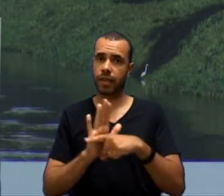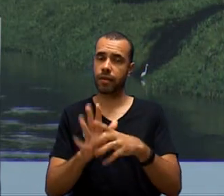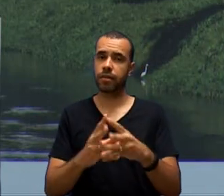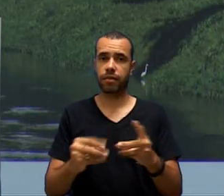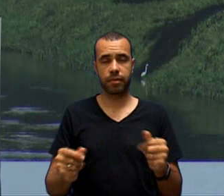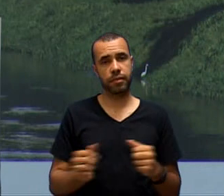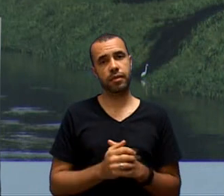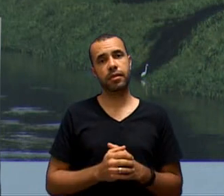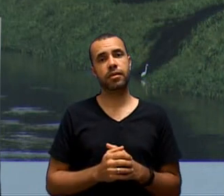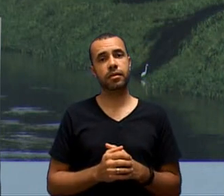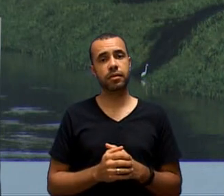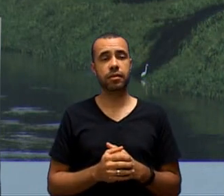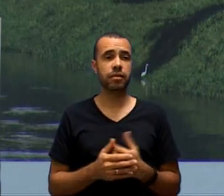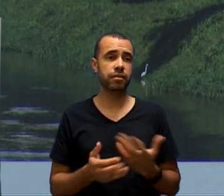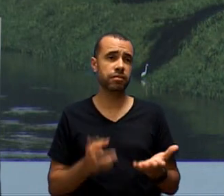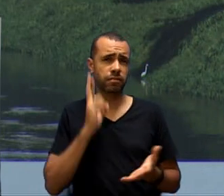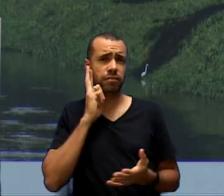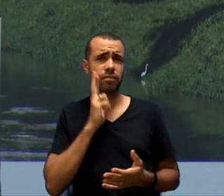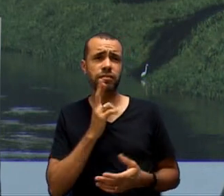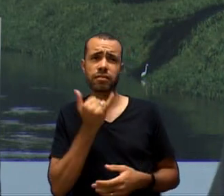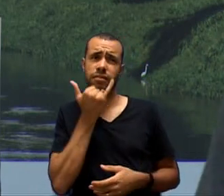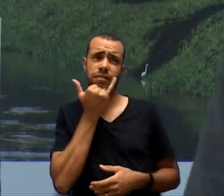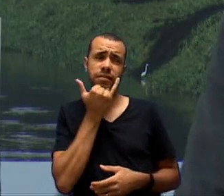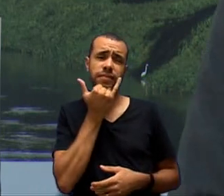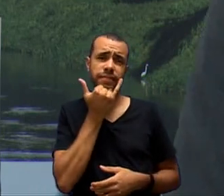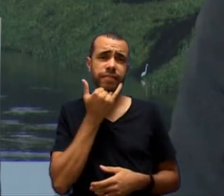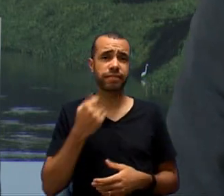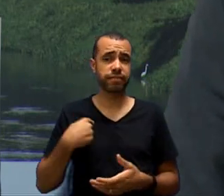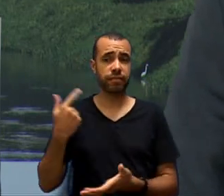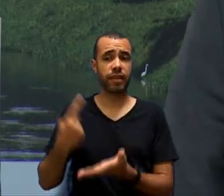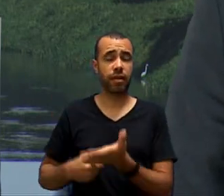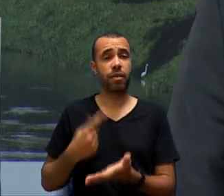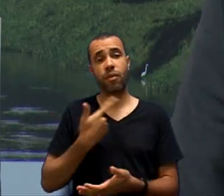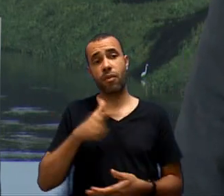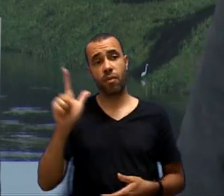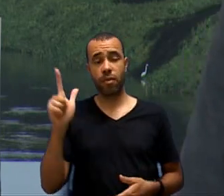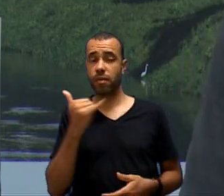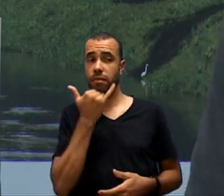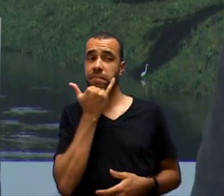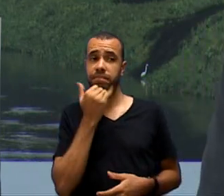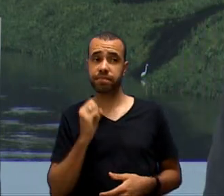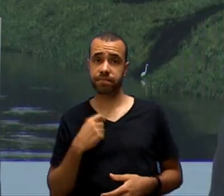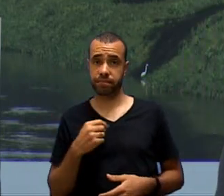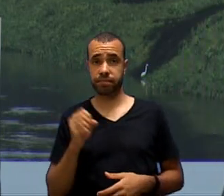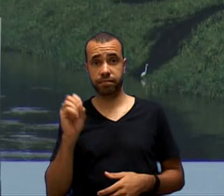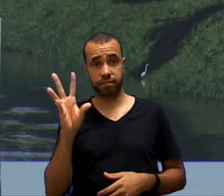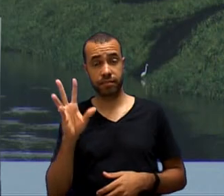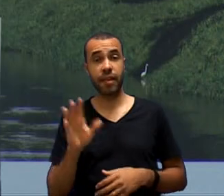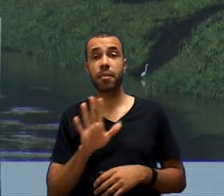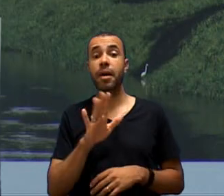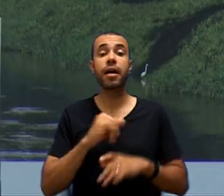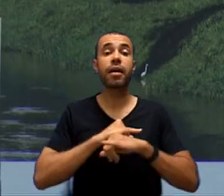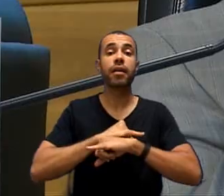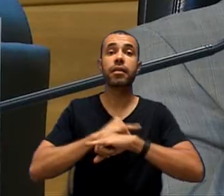que pedir licença, porque eu tenho outro compromisso, mas eu quero que vocês saibam que eu vou embora,